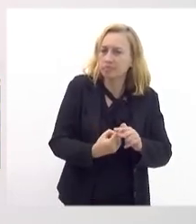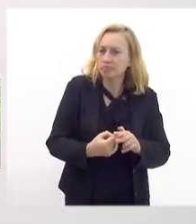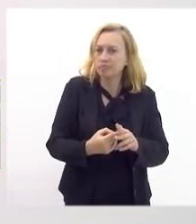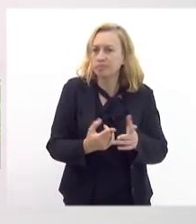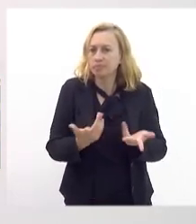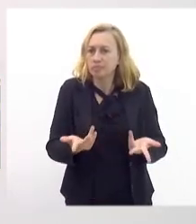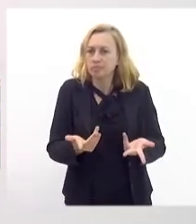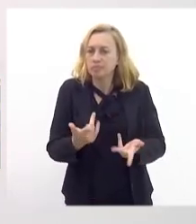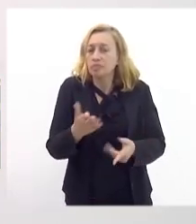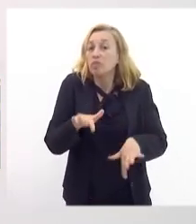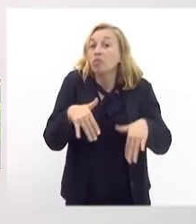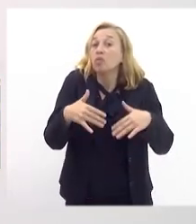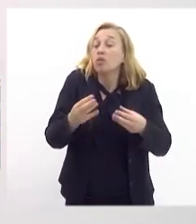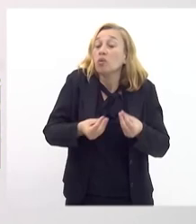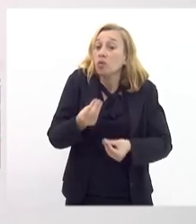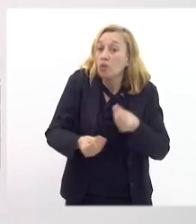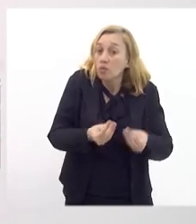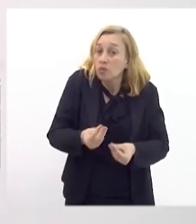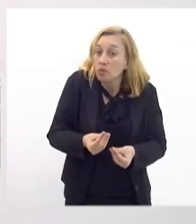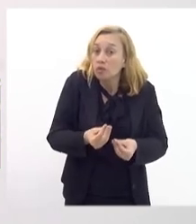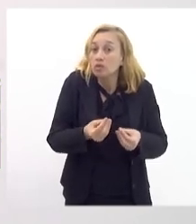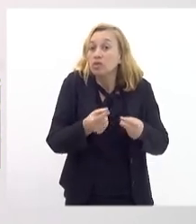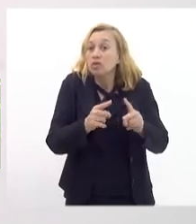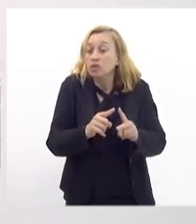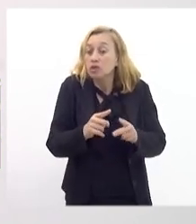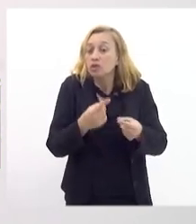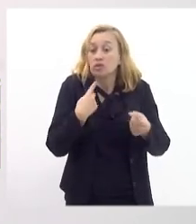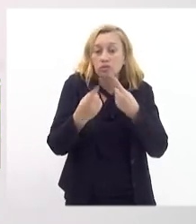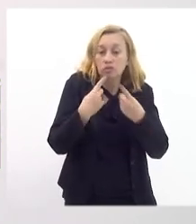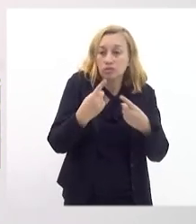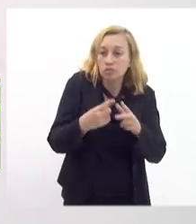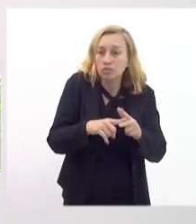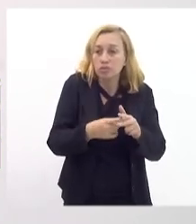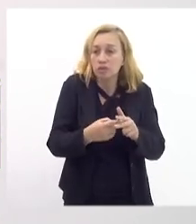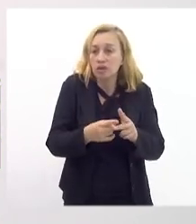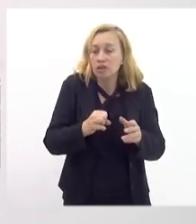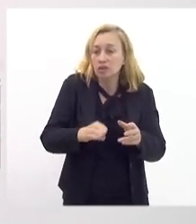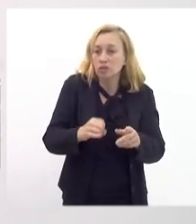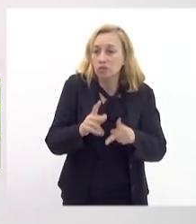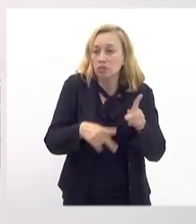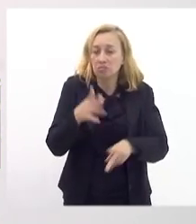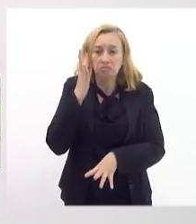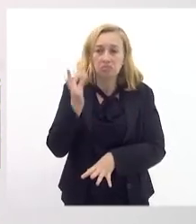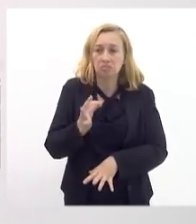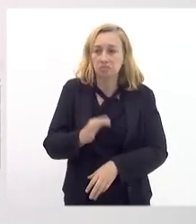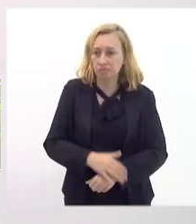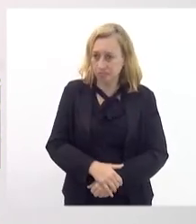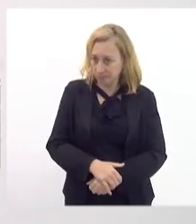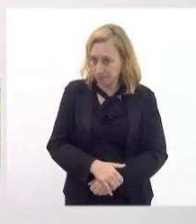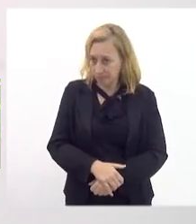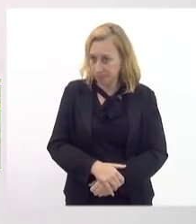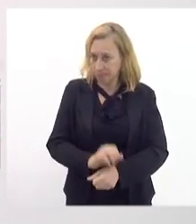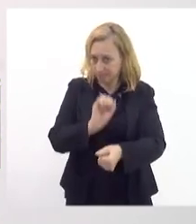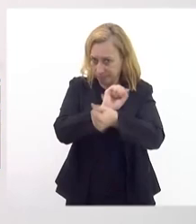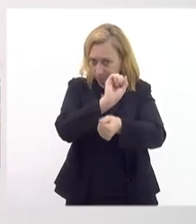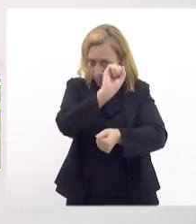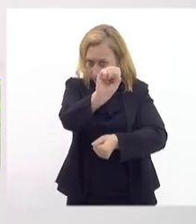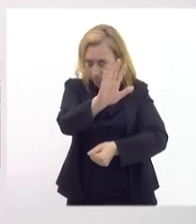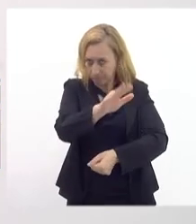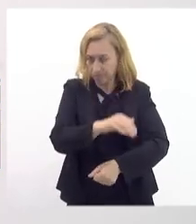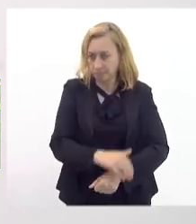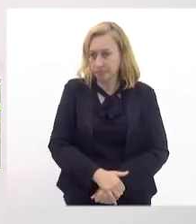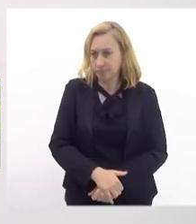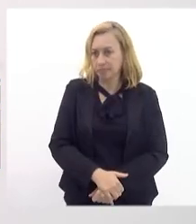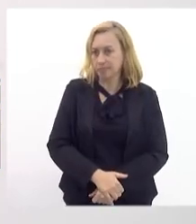pode como cês vão discutir internamente a questão da reparação se a população participou em momento nenhum e não só instante aí